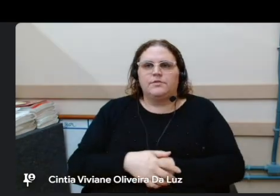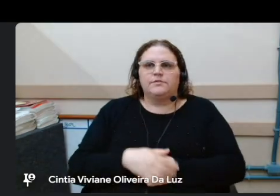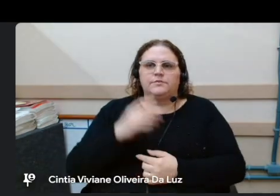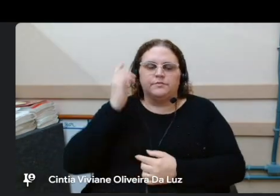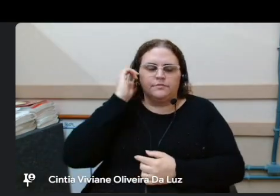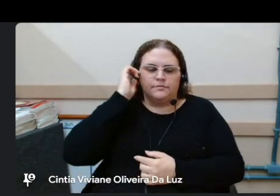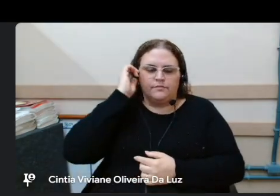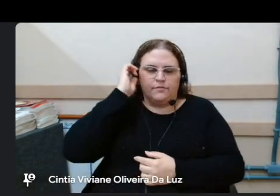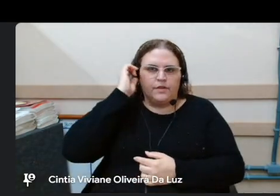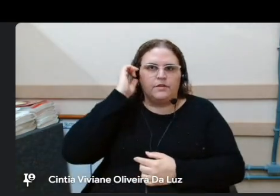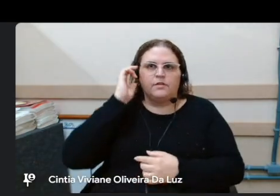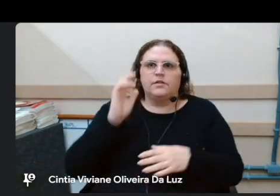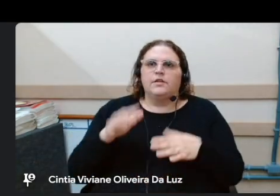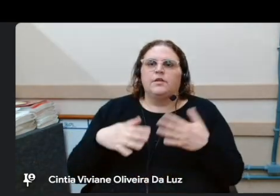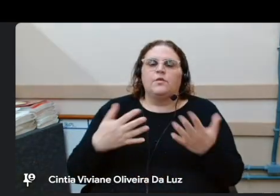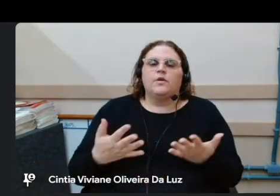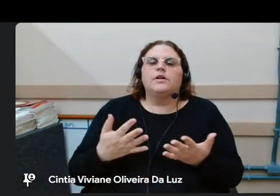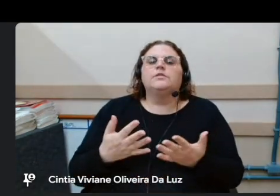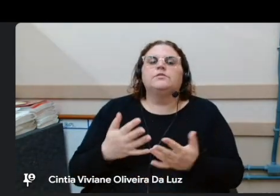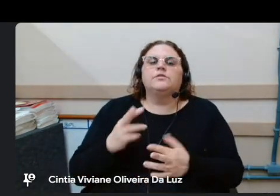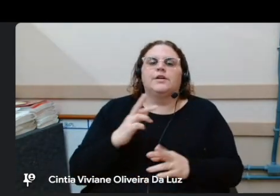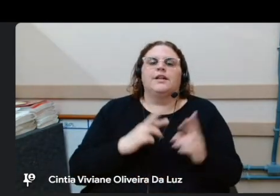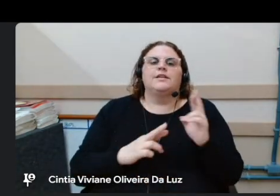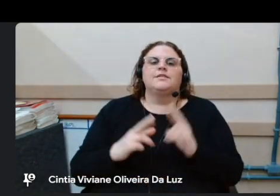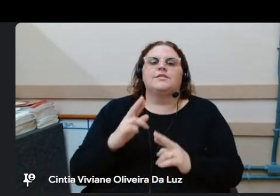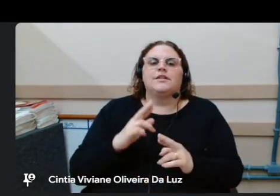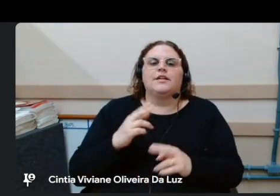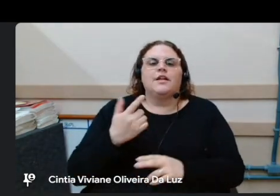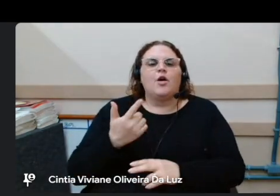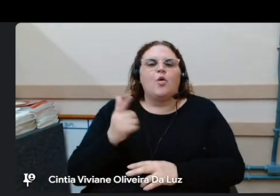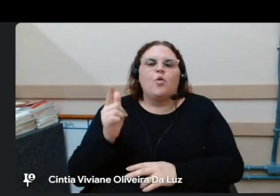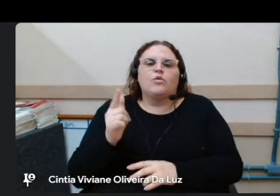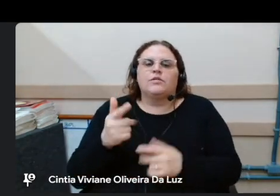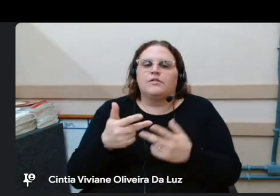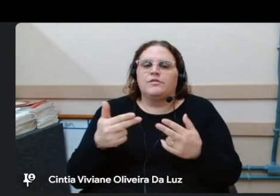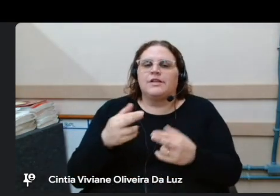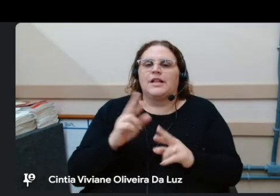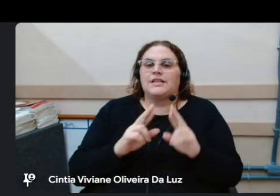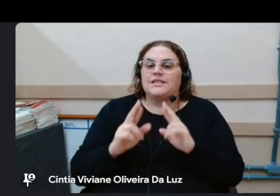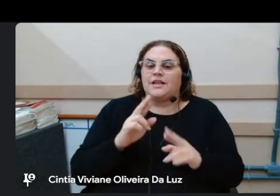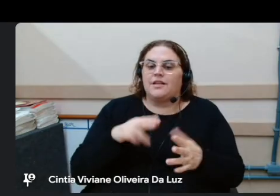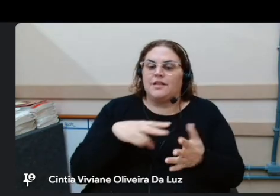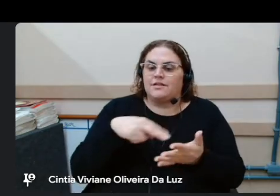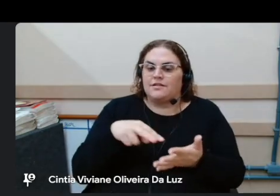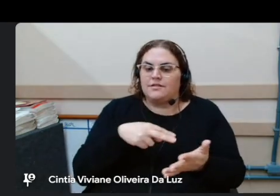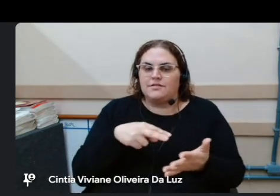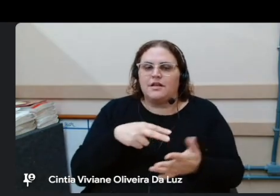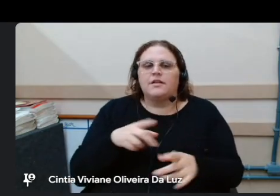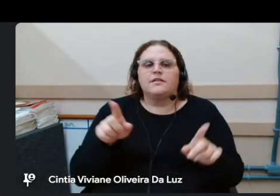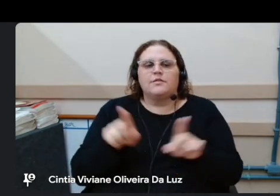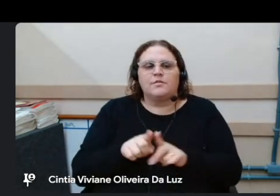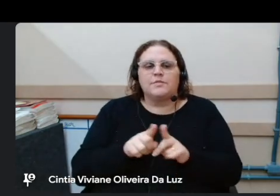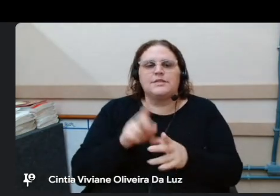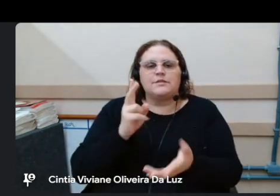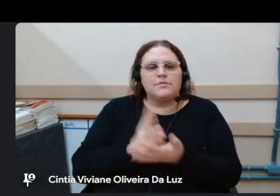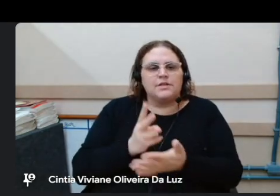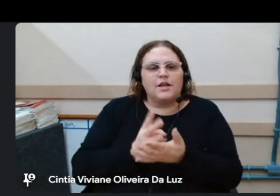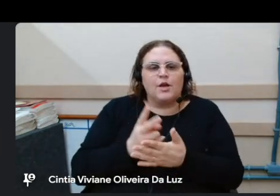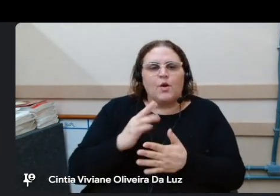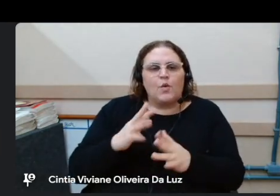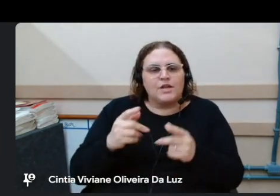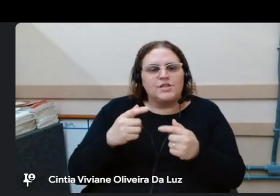demandas que tem ã Quanto a outra singularidade da da dança é que também